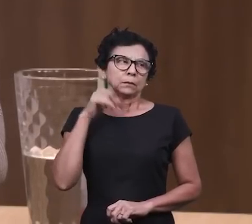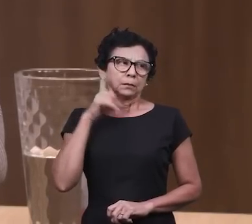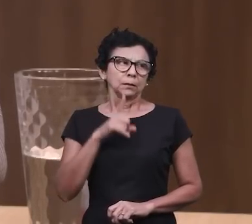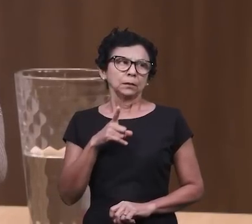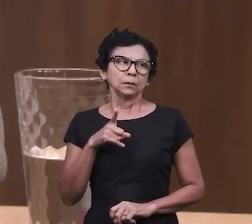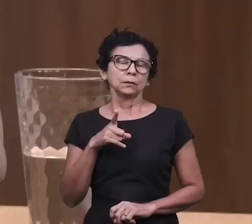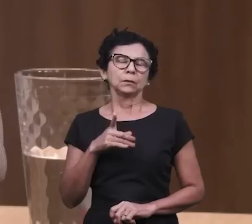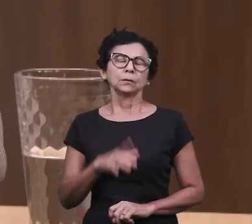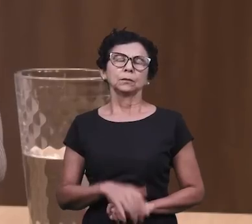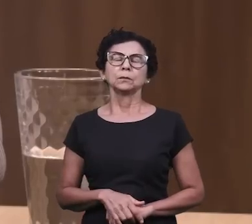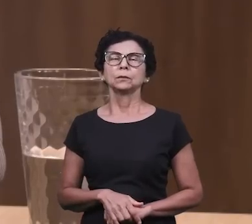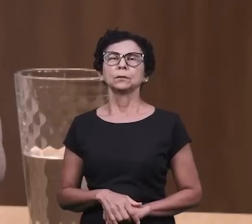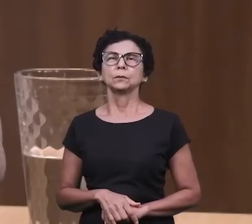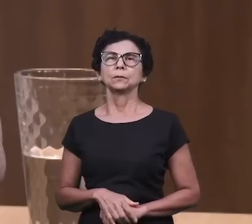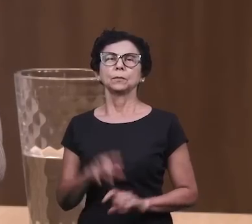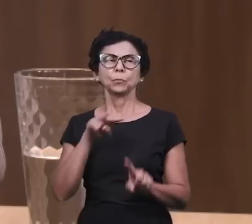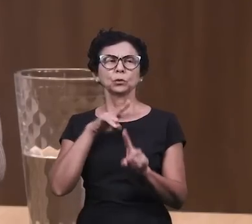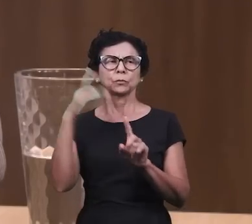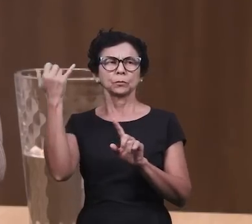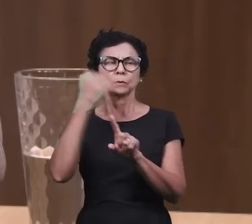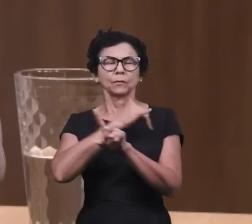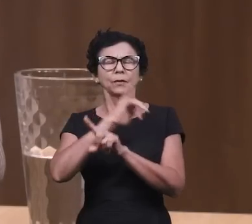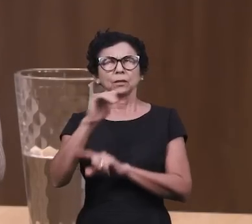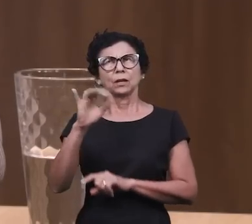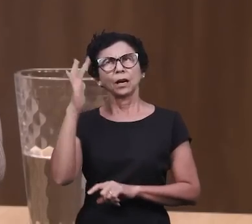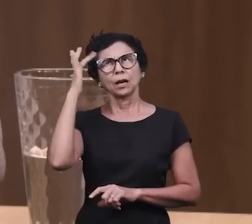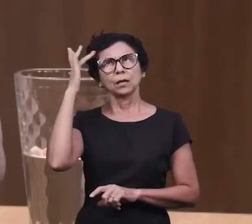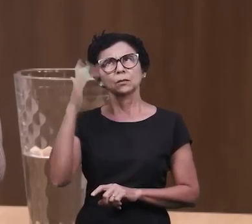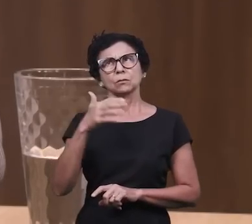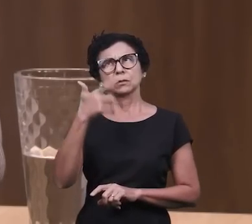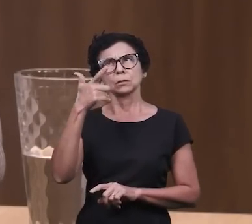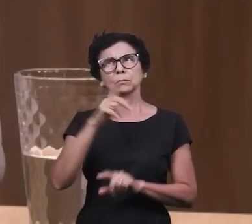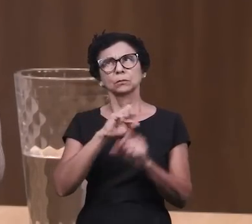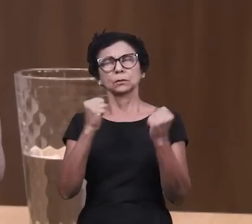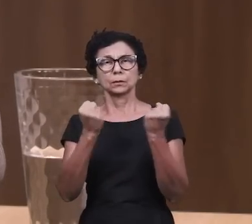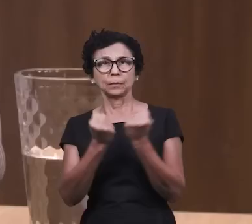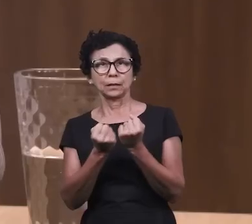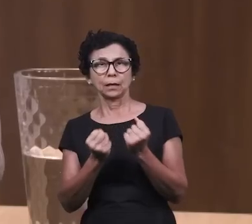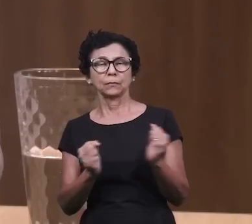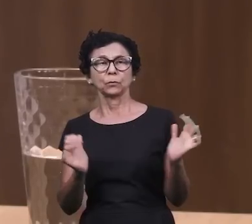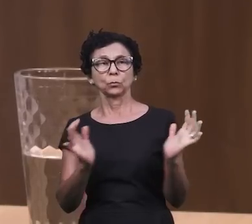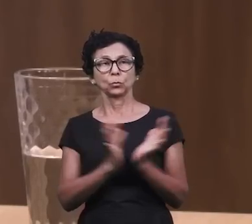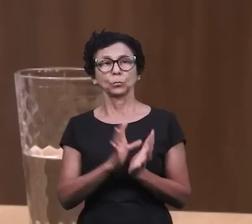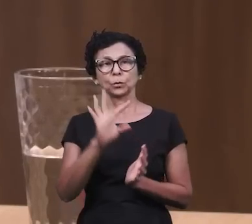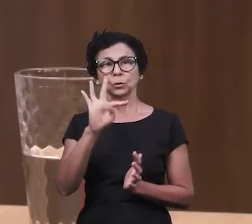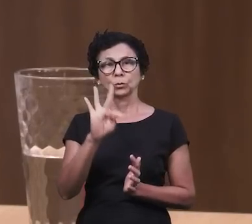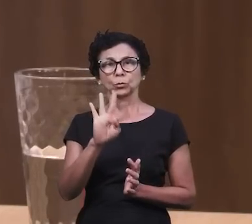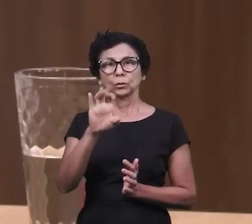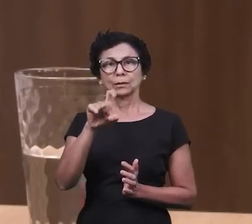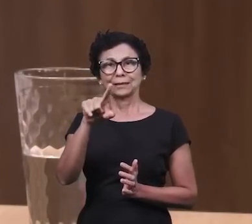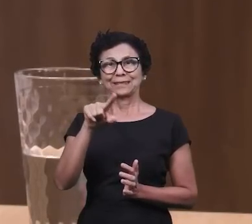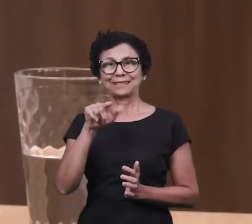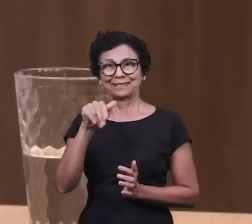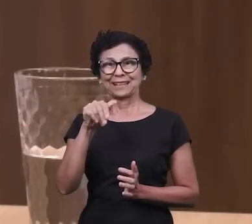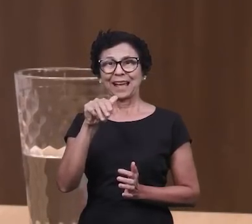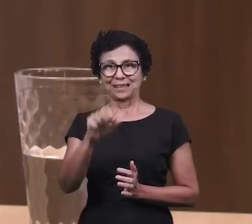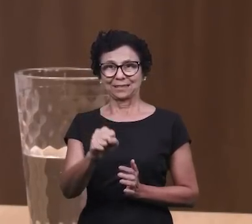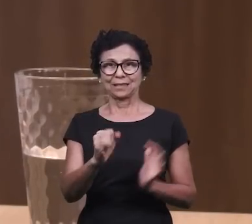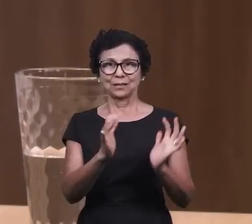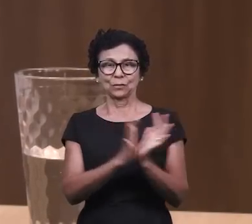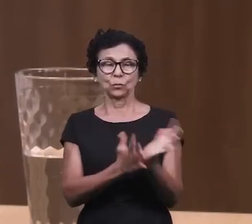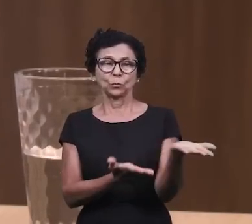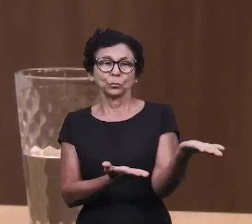nos Estados Unidos, eu não sei se foi o primeiro, acho que foi o segundo seminário que foi nos Estados Unidos, veio um grupo do Texas. Era um grupo